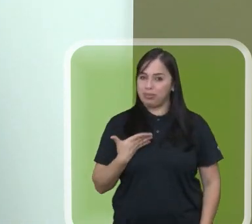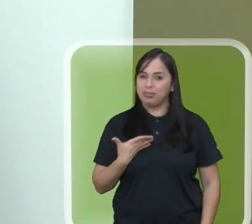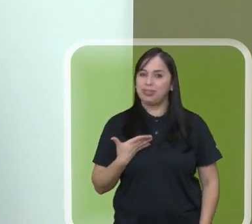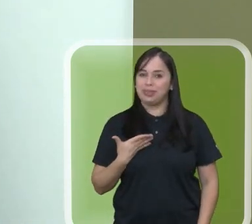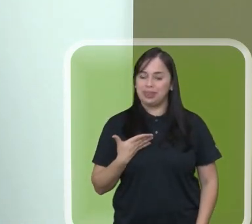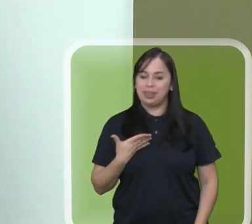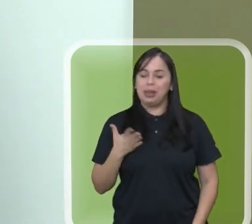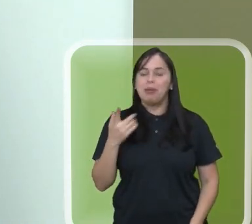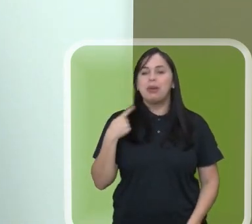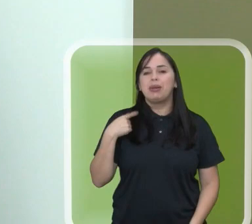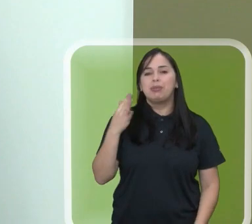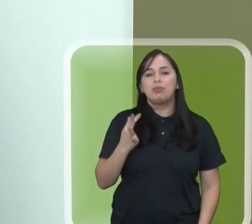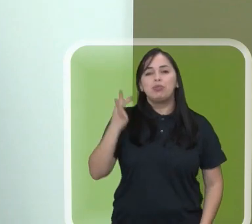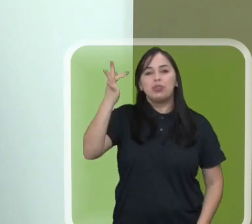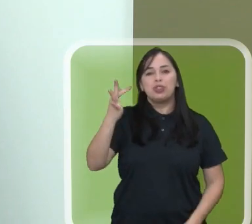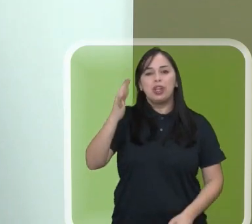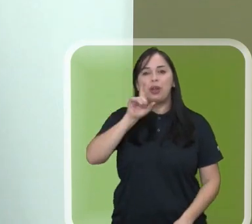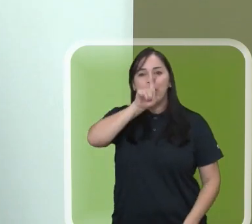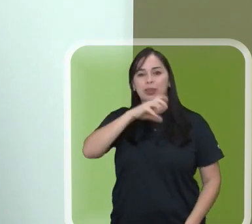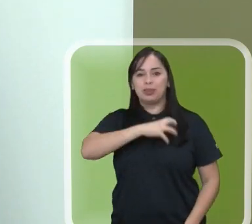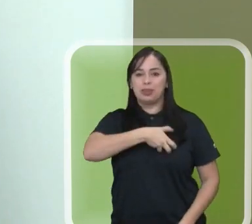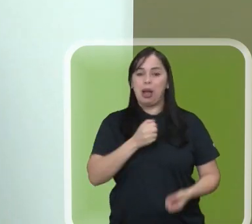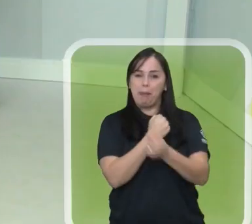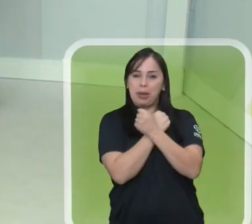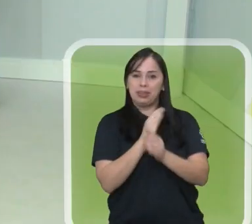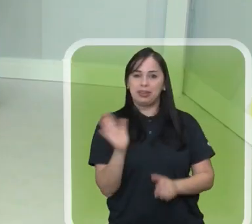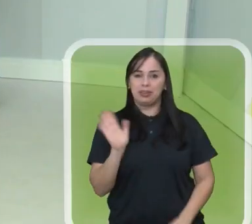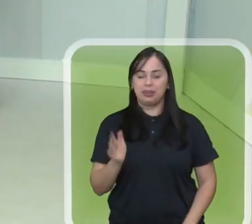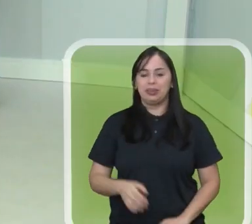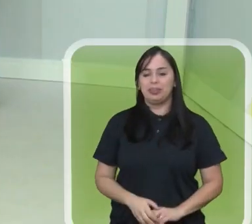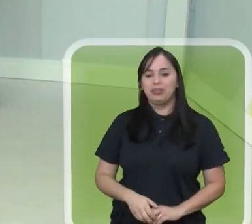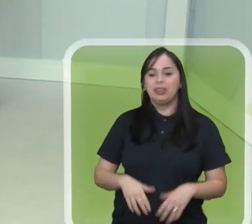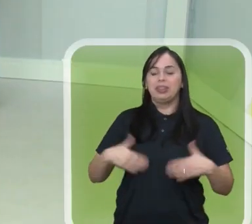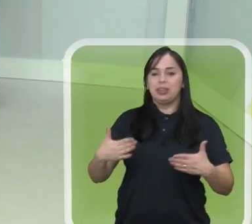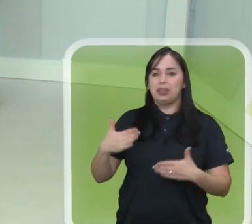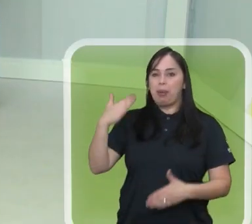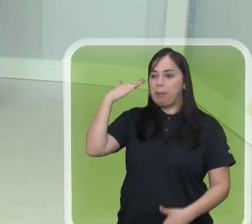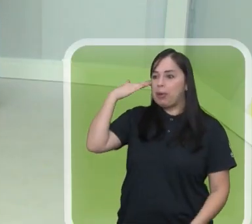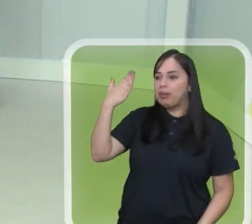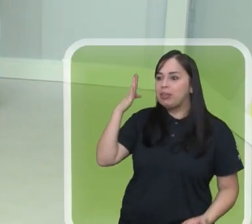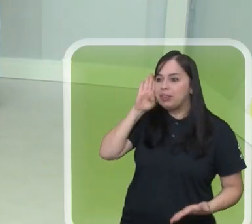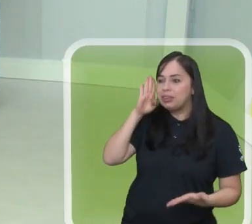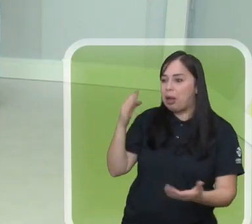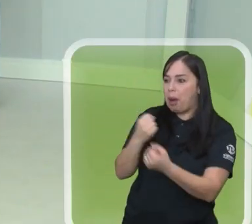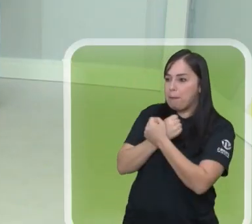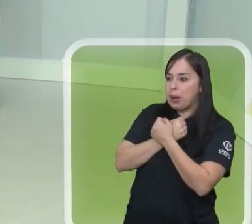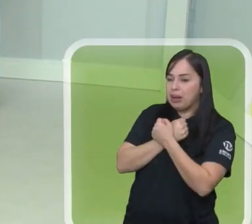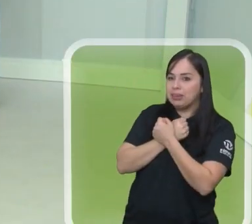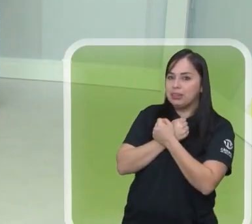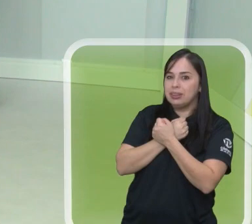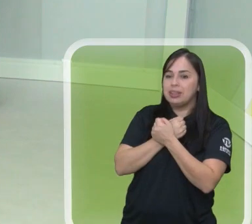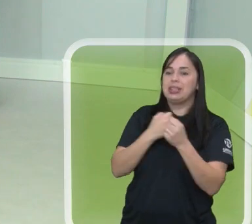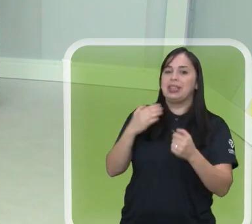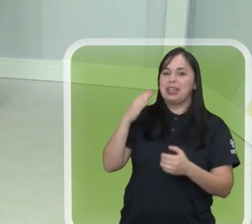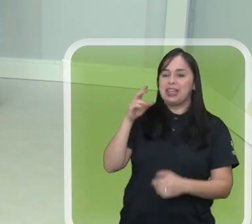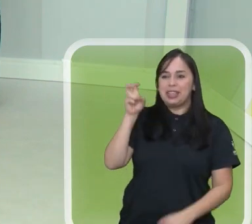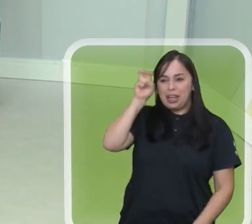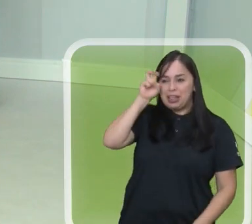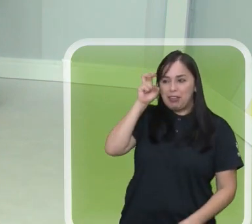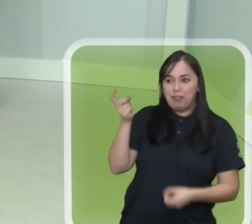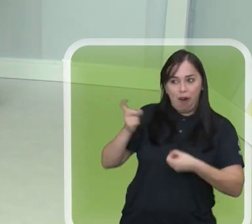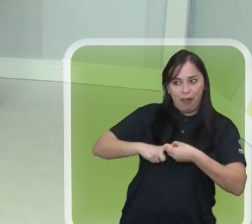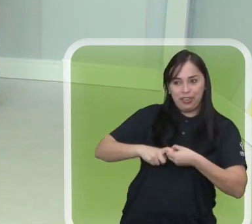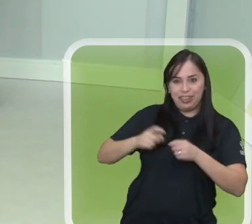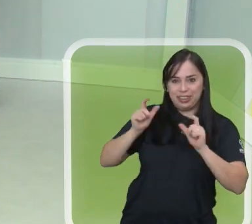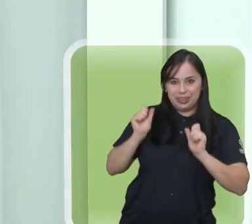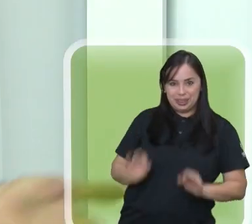relação ao futuro do São José. Deixa aqui meu abraço a todos. Se Deus quiser. Bruno Castilho, grande abraço para você, obrigado. Quinta-feira você está de volta comigo, né? Estaremos